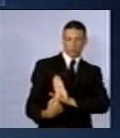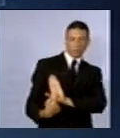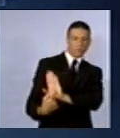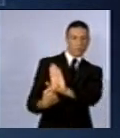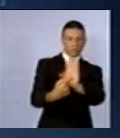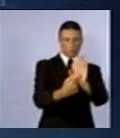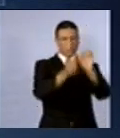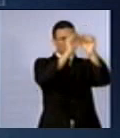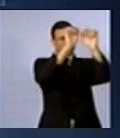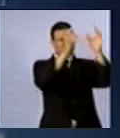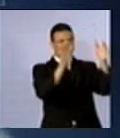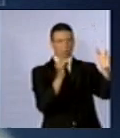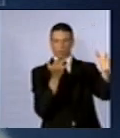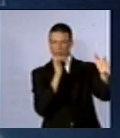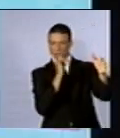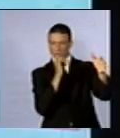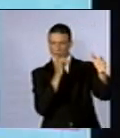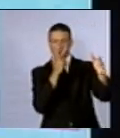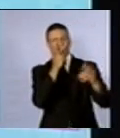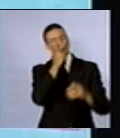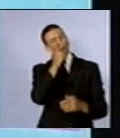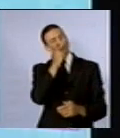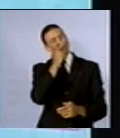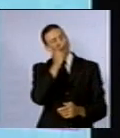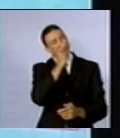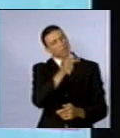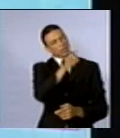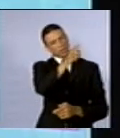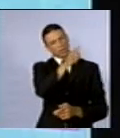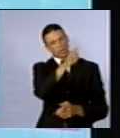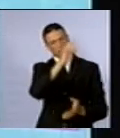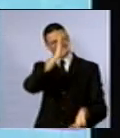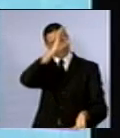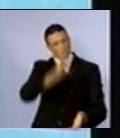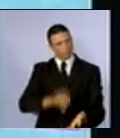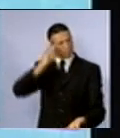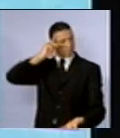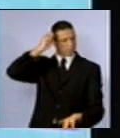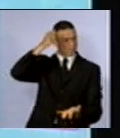do campo magnético parece não ser o fator decisivo